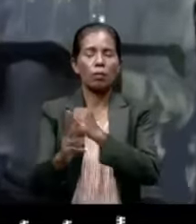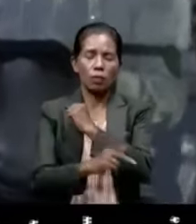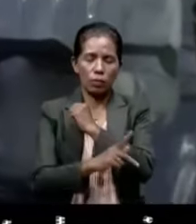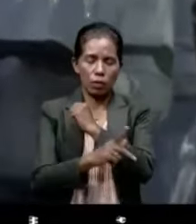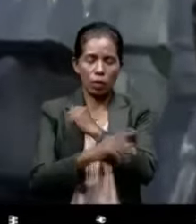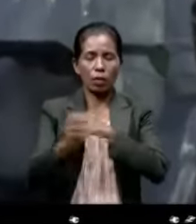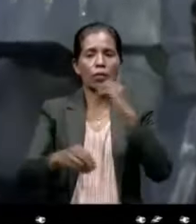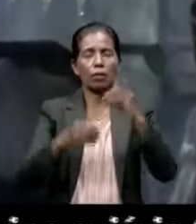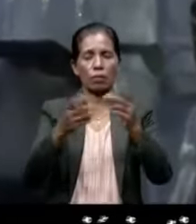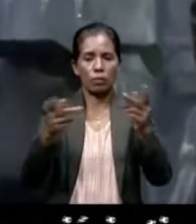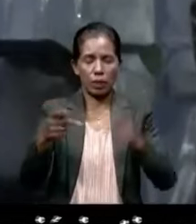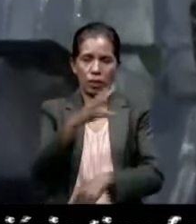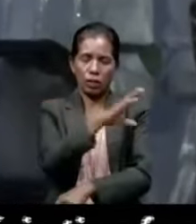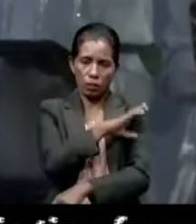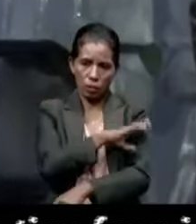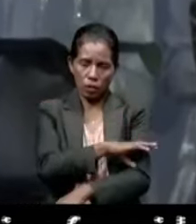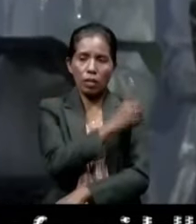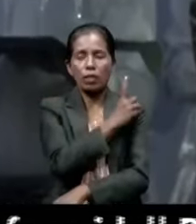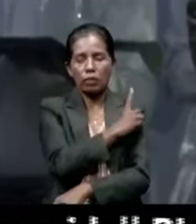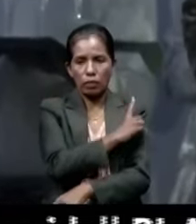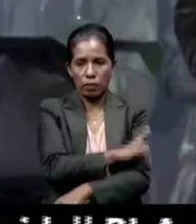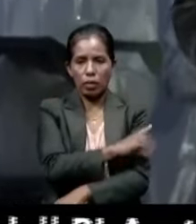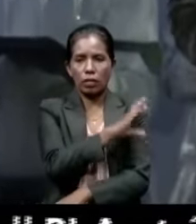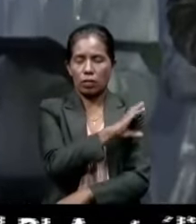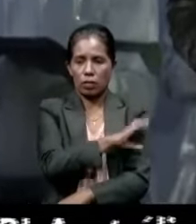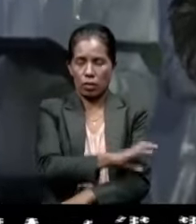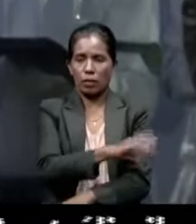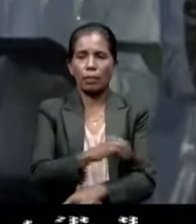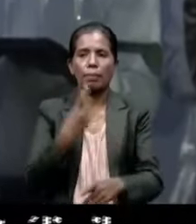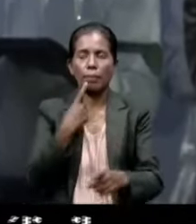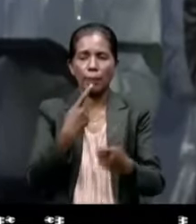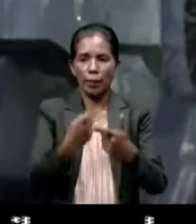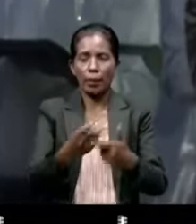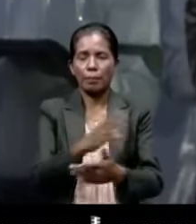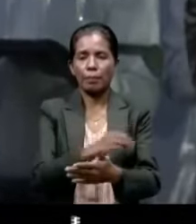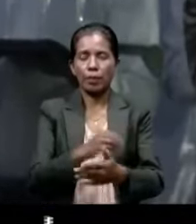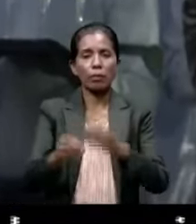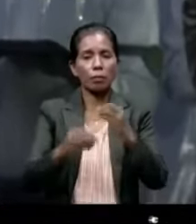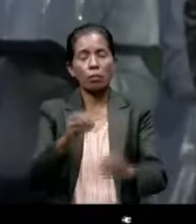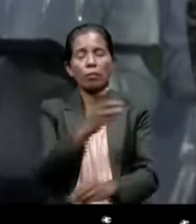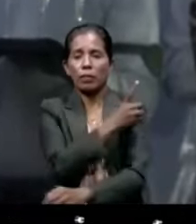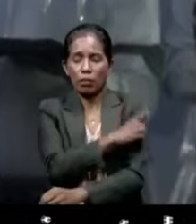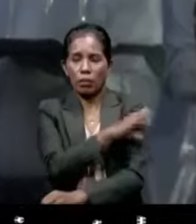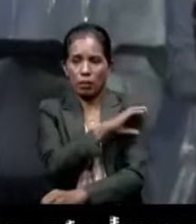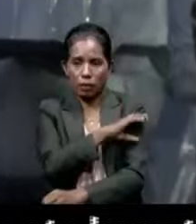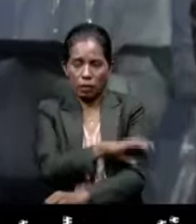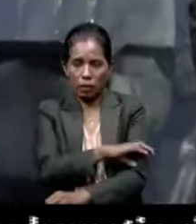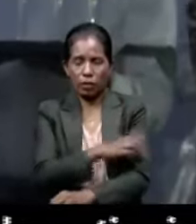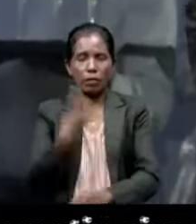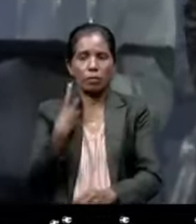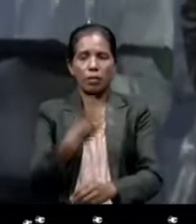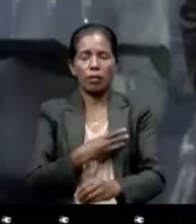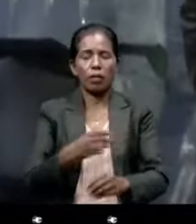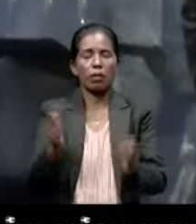sido exemplar. Temos dois parceiros importantes na área de defesa e segurança, um é Portugal, outro é